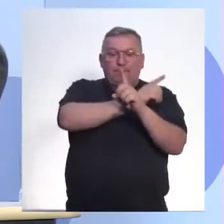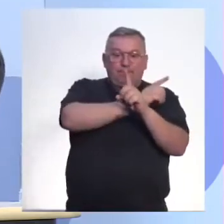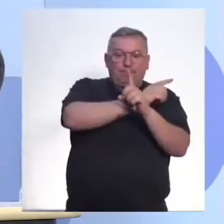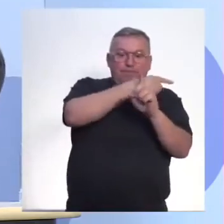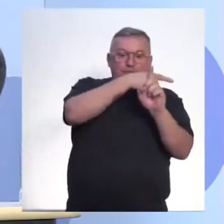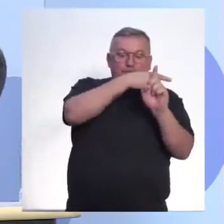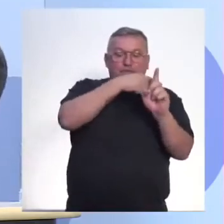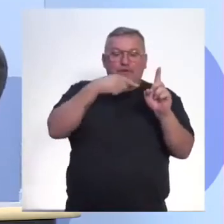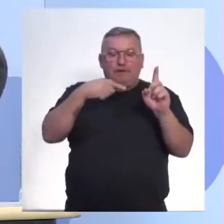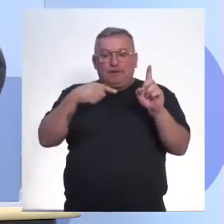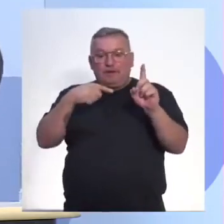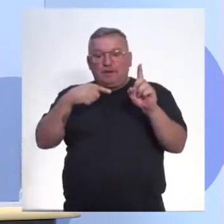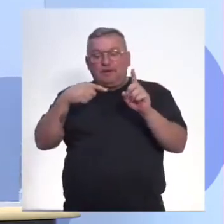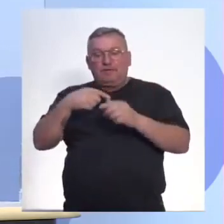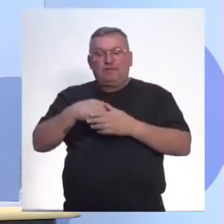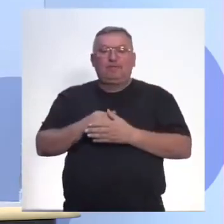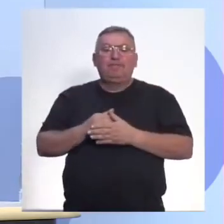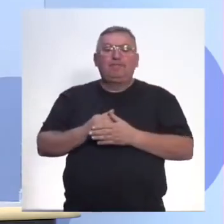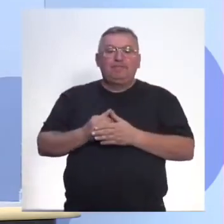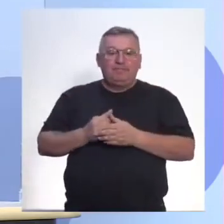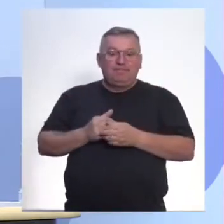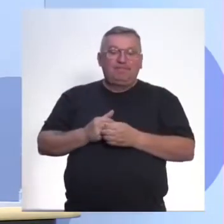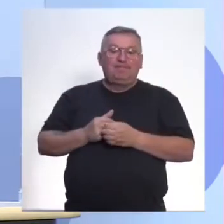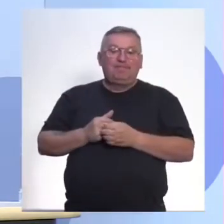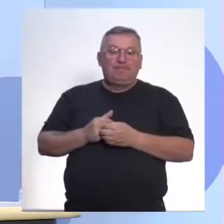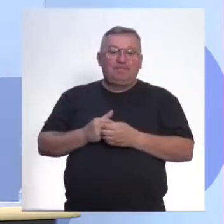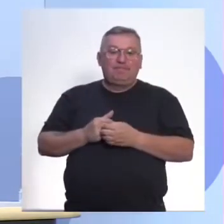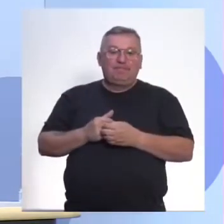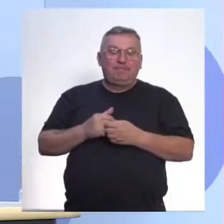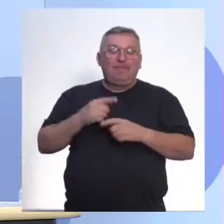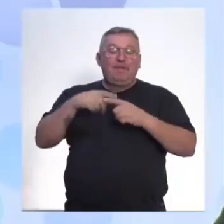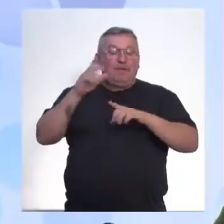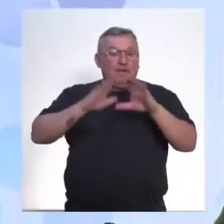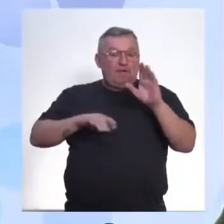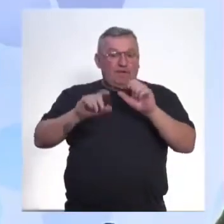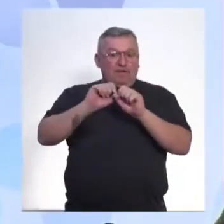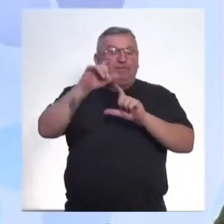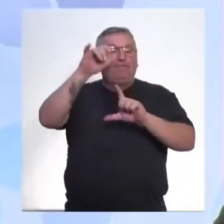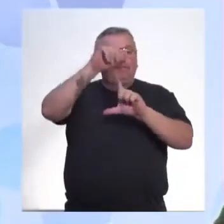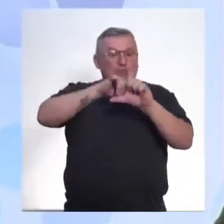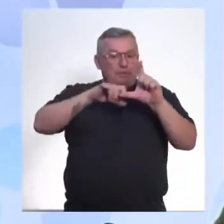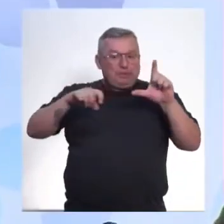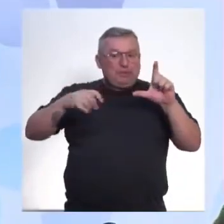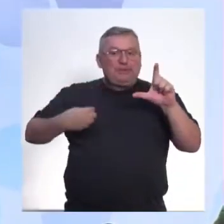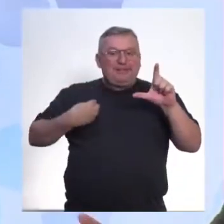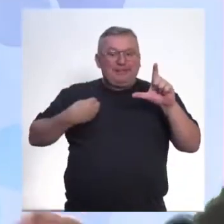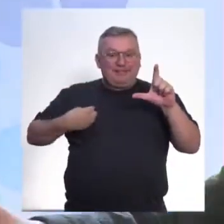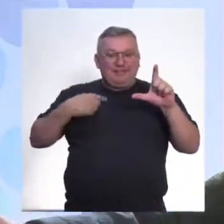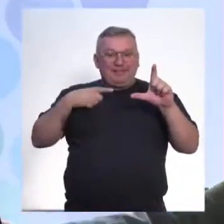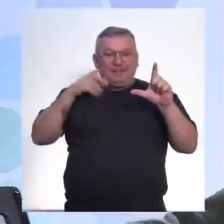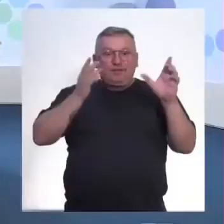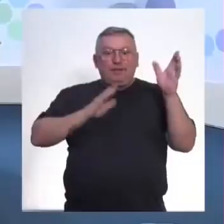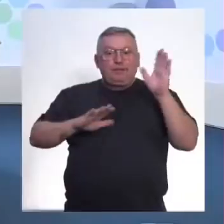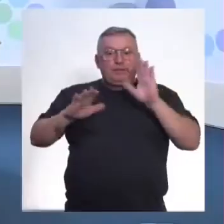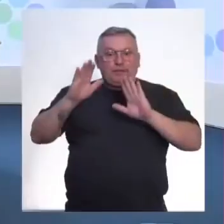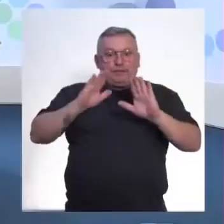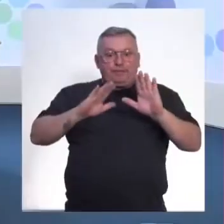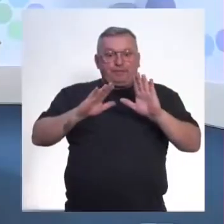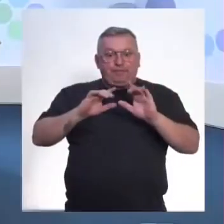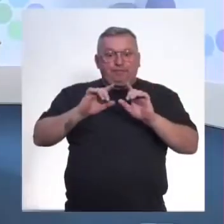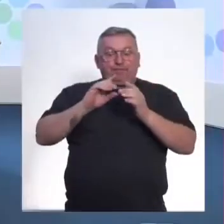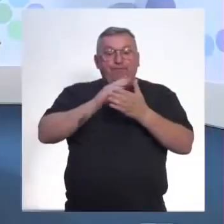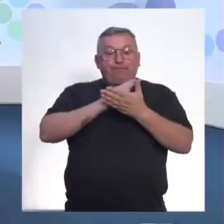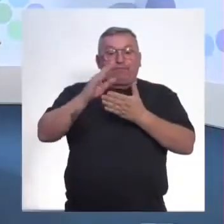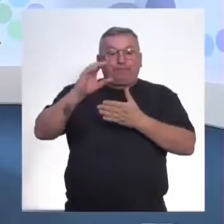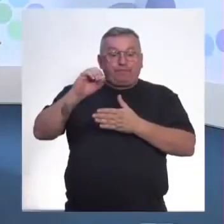para a esquerda negativo. Não é isso, é verdade. Osmar? Provavelmente você vai fazer muitas vezes o plano cartesiano na sua vida. Então você tem que tomar cuidado. A partir do